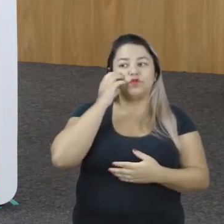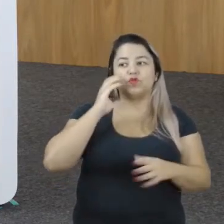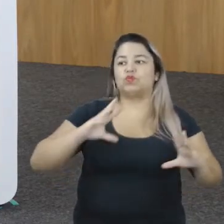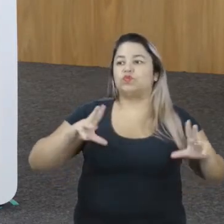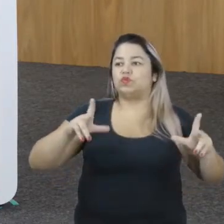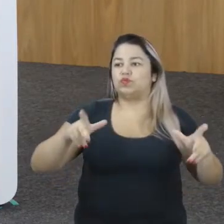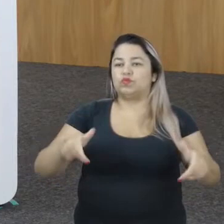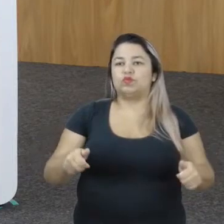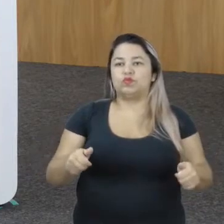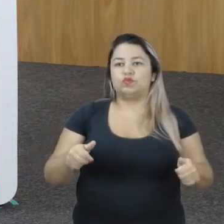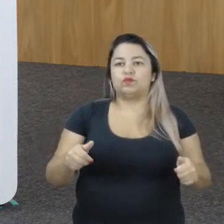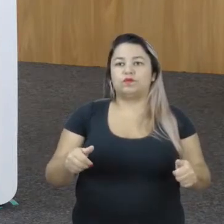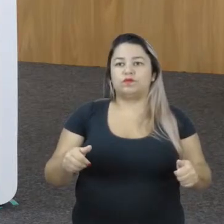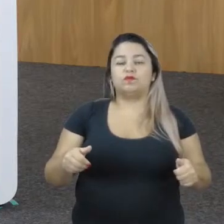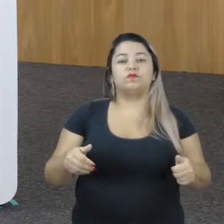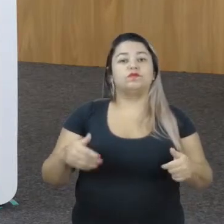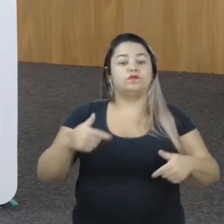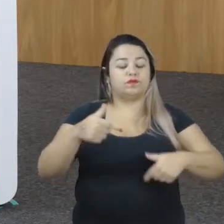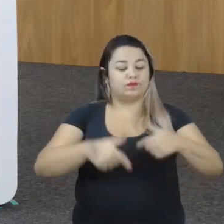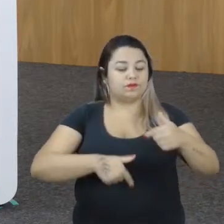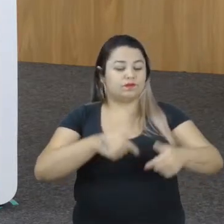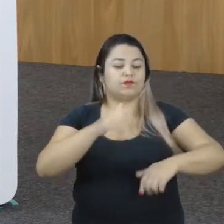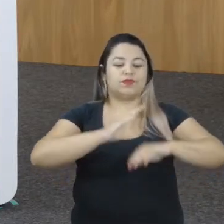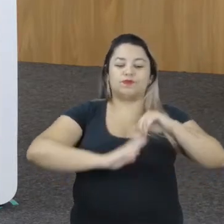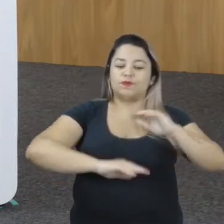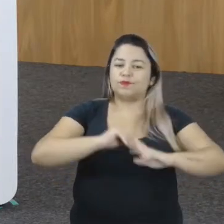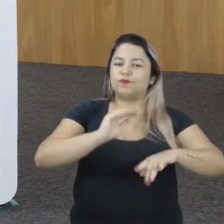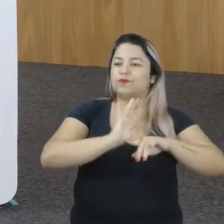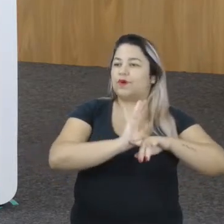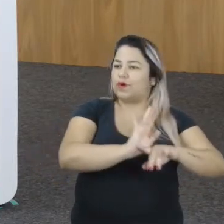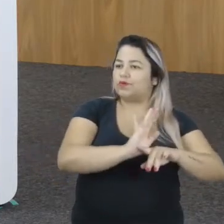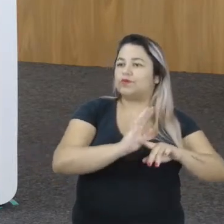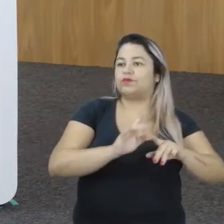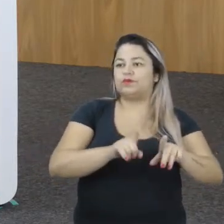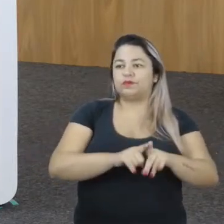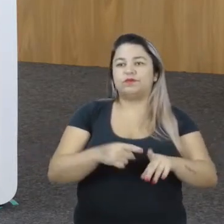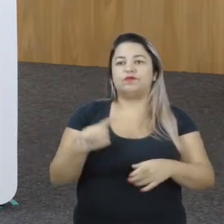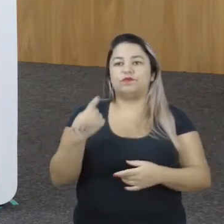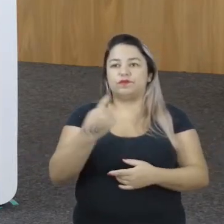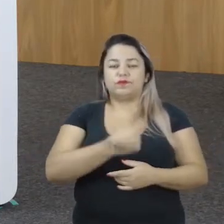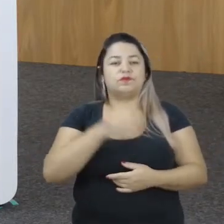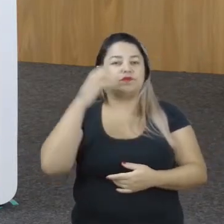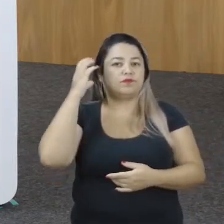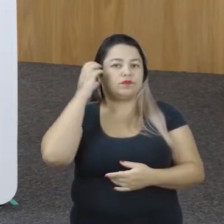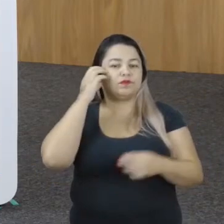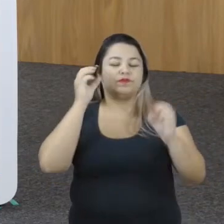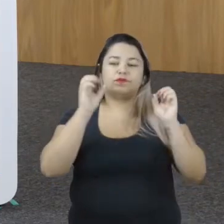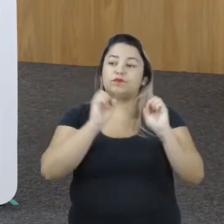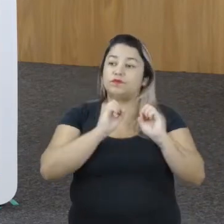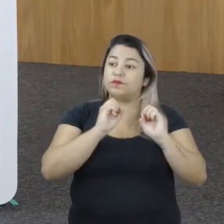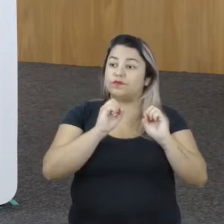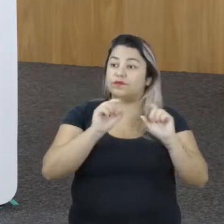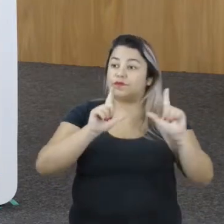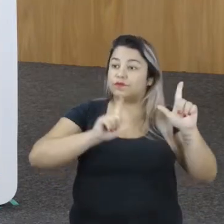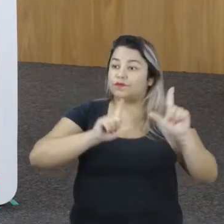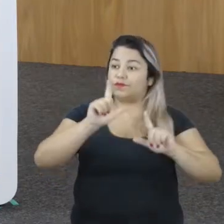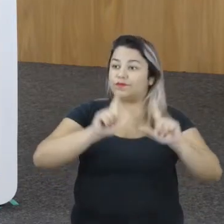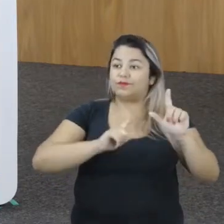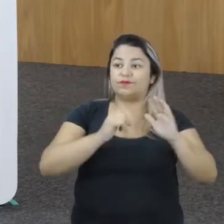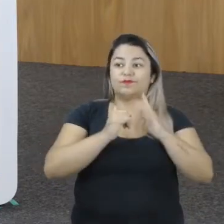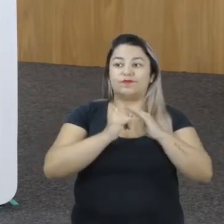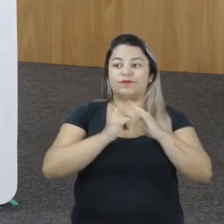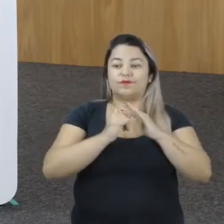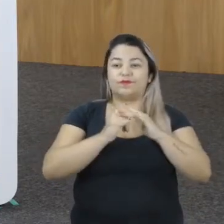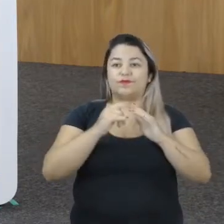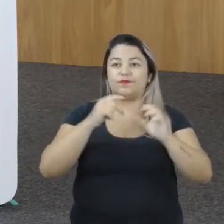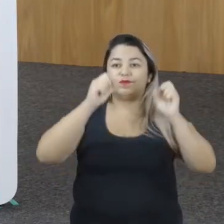todos os funcionários, atuantes, colaboradores da nossa rádio e TV PT. Que